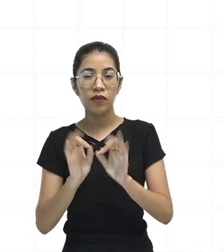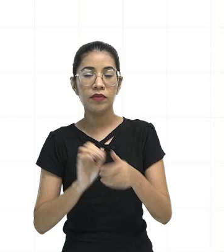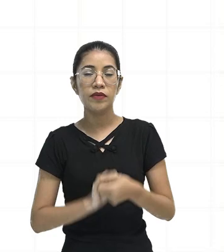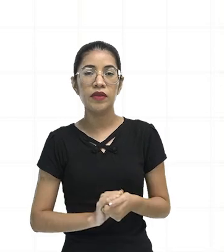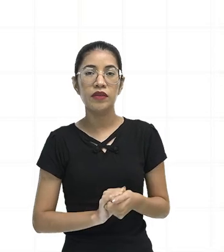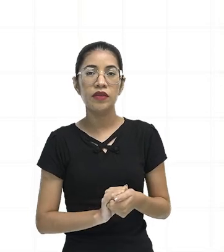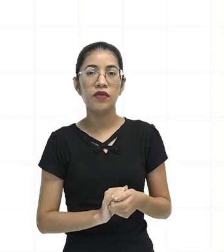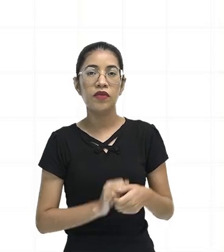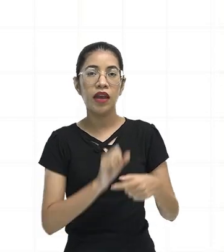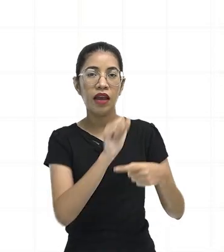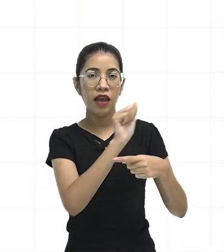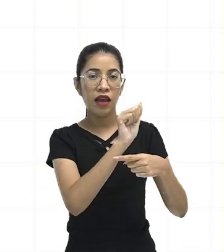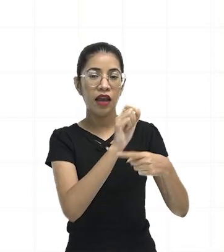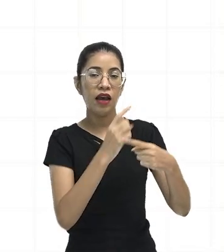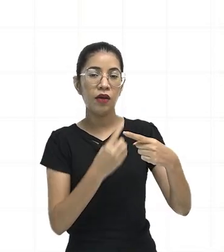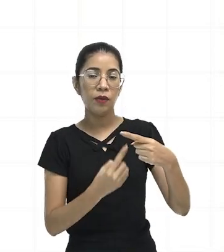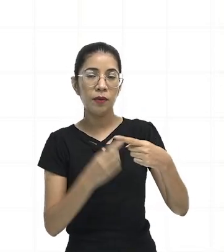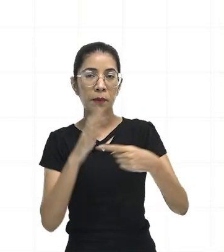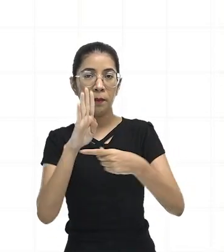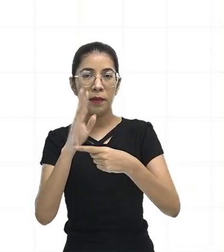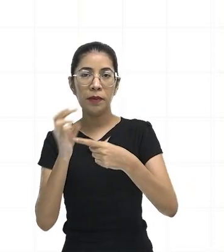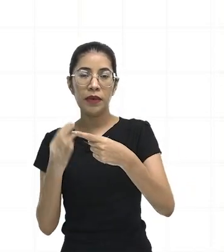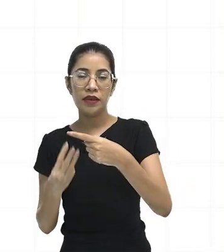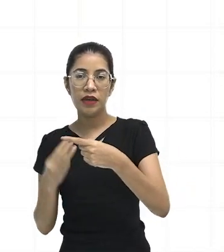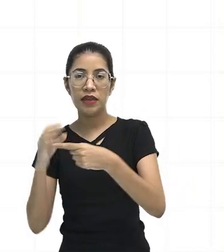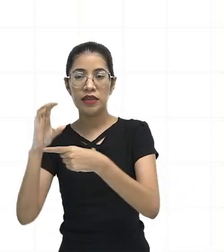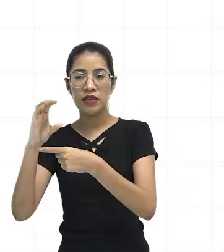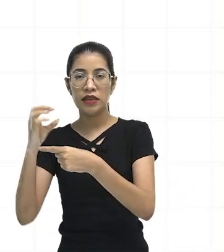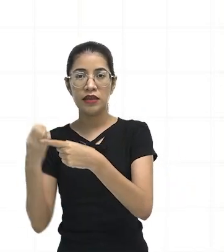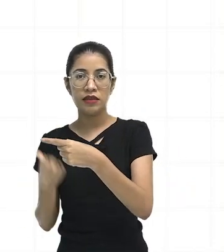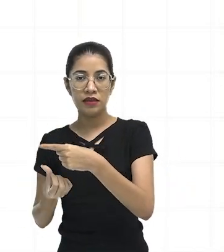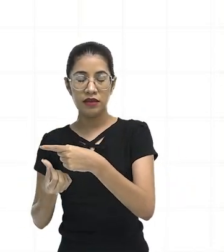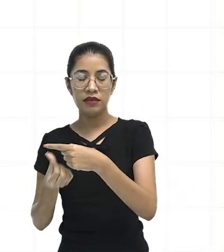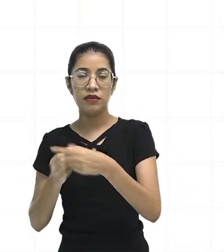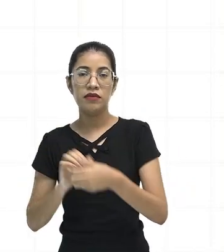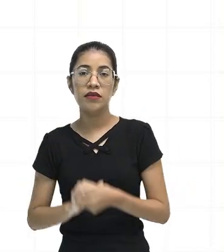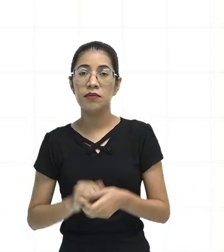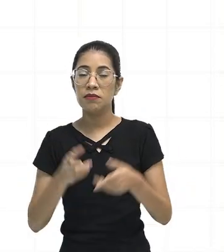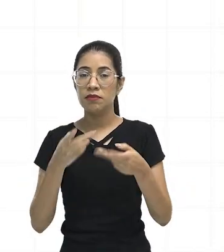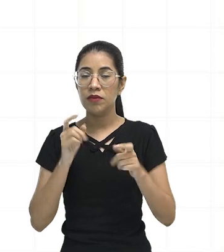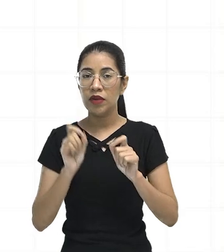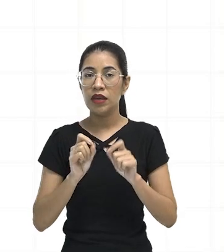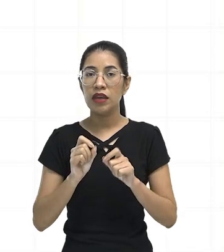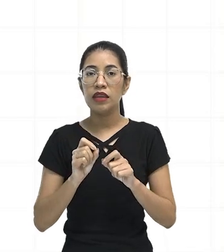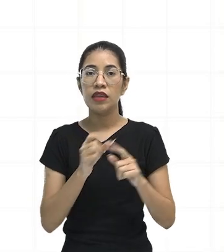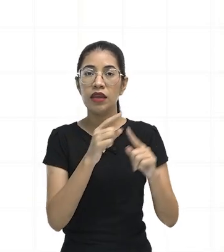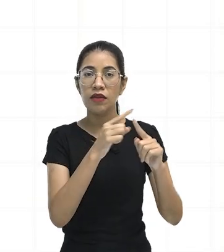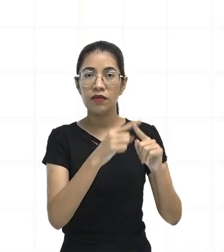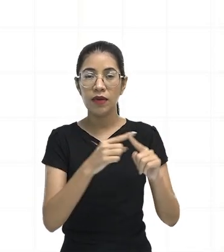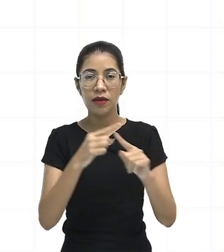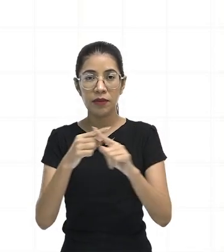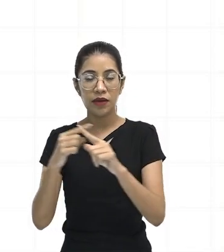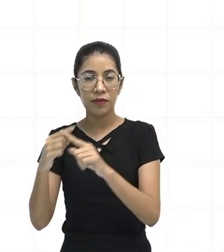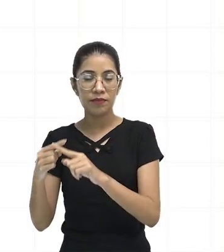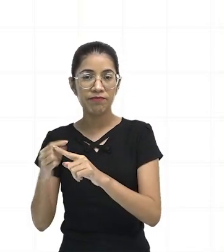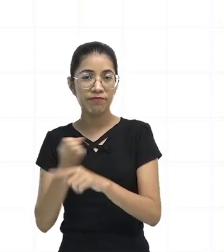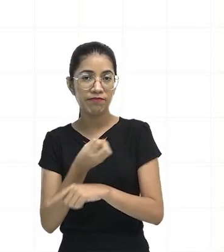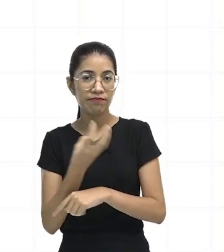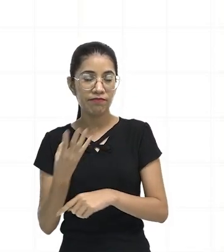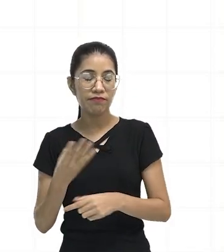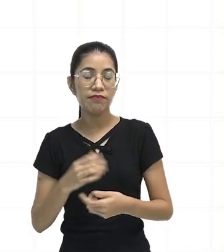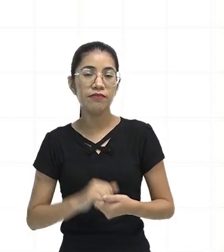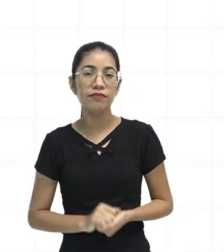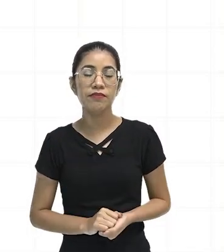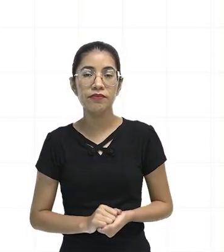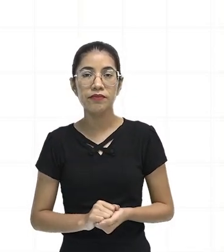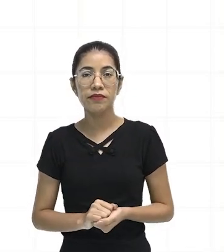1, 3 e 6, beleza? Repare que nós temos aí uma proporção múltipla. Por que eu tenho uma